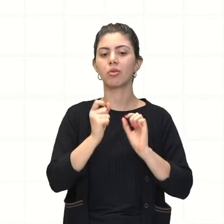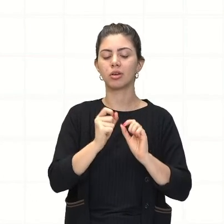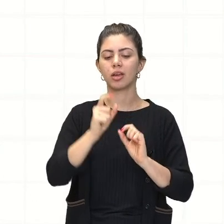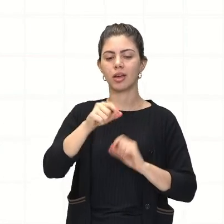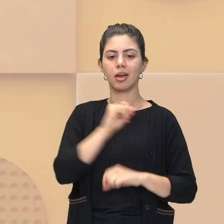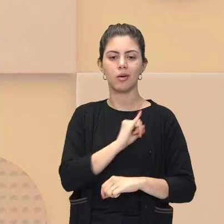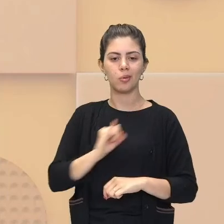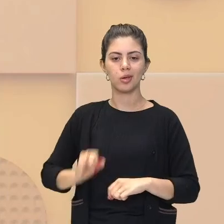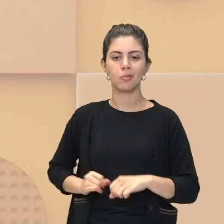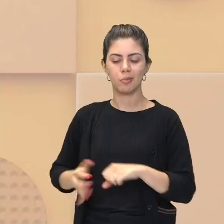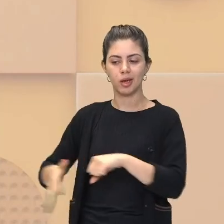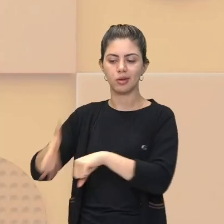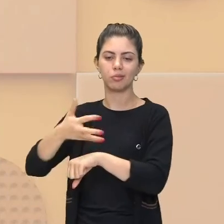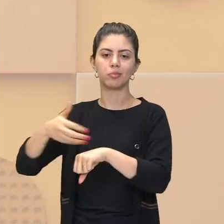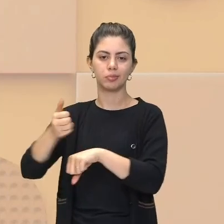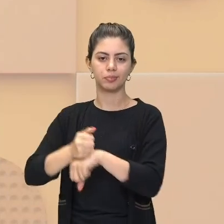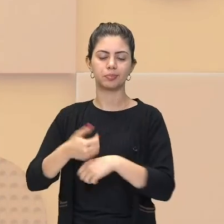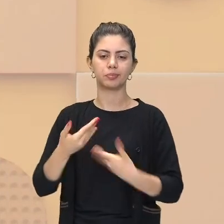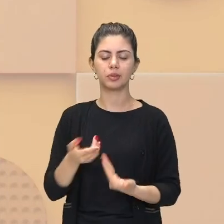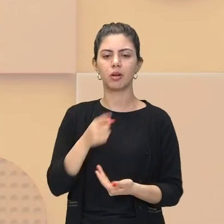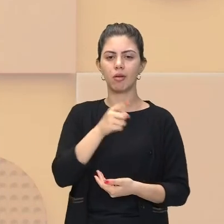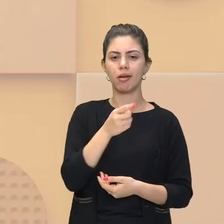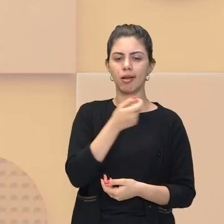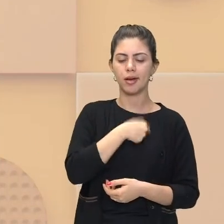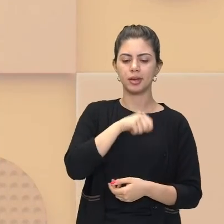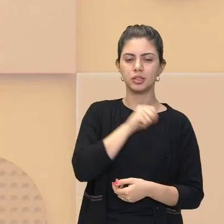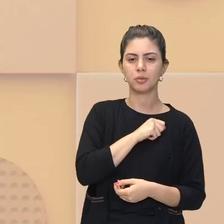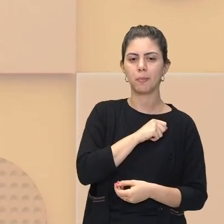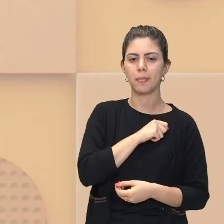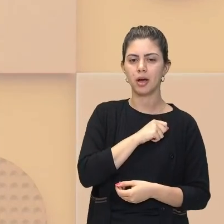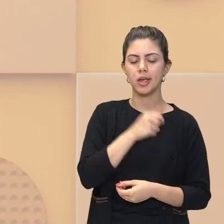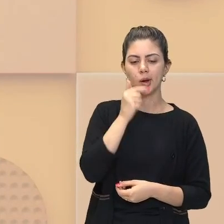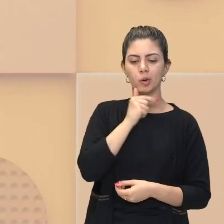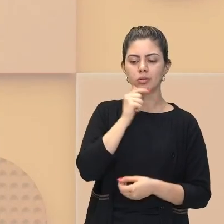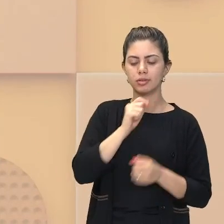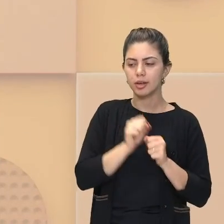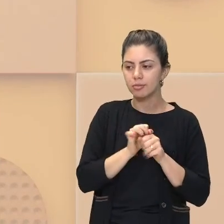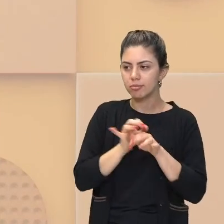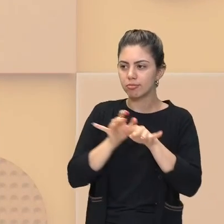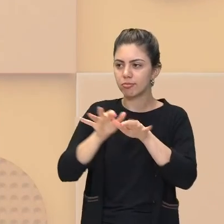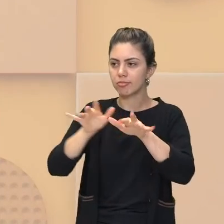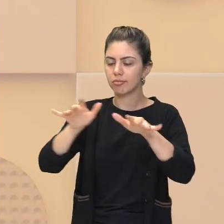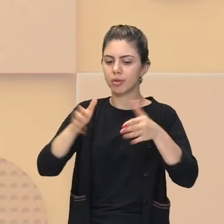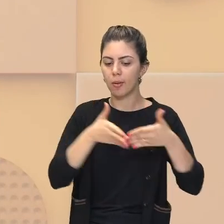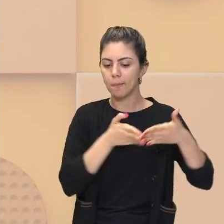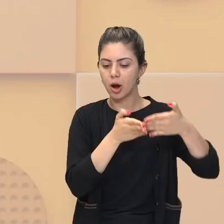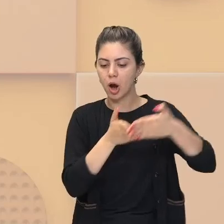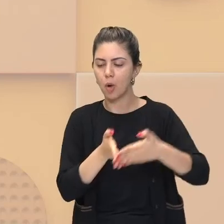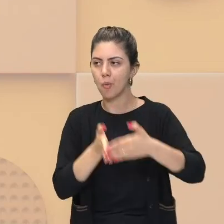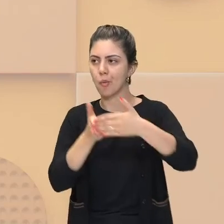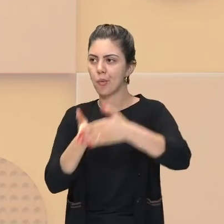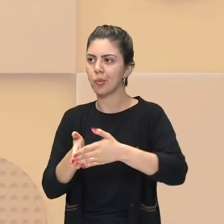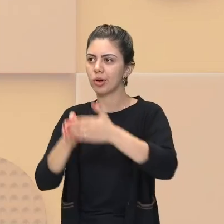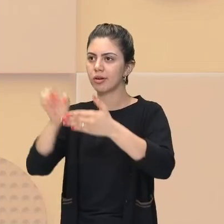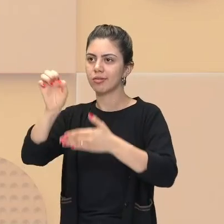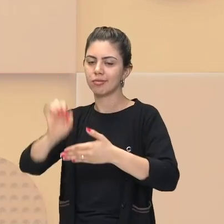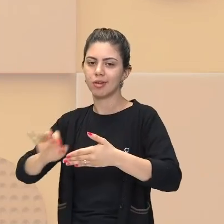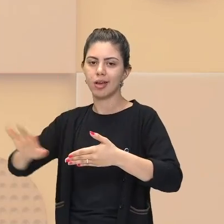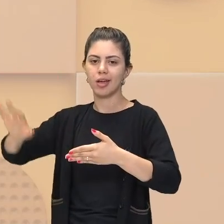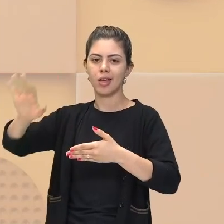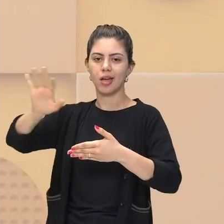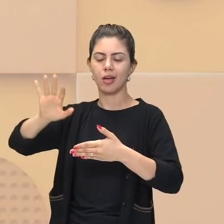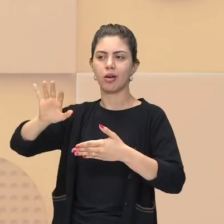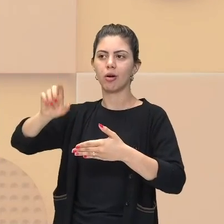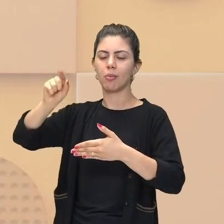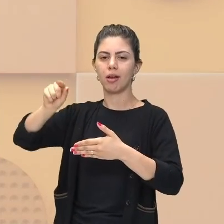vai expandir o seu território ali na Europa pelos Países Baixos e com o advento das grandes navegações que foi